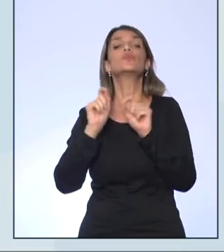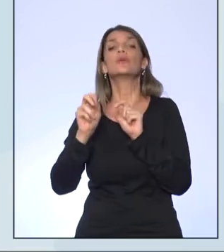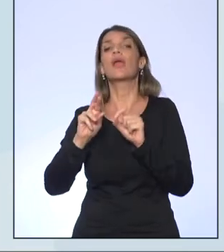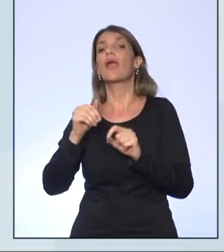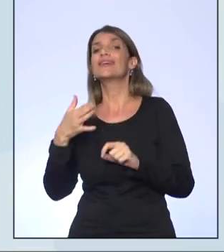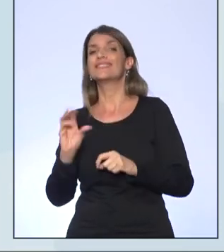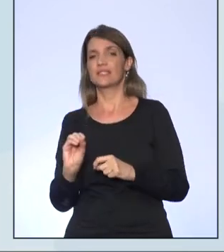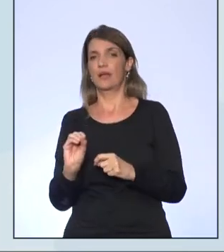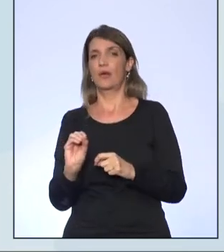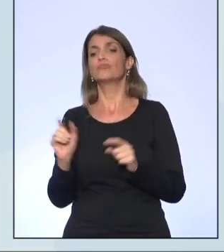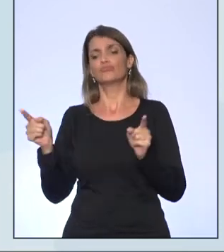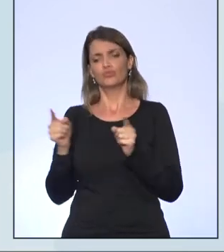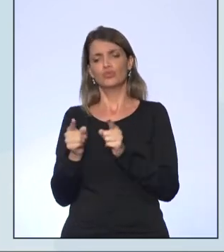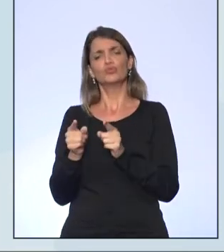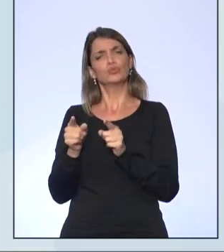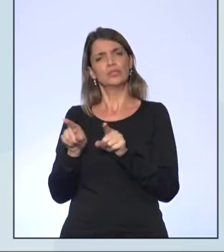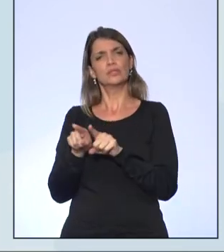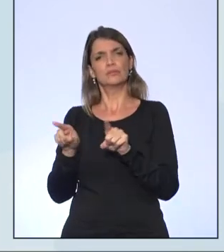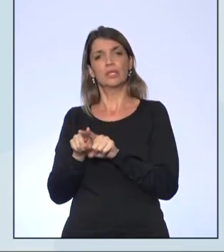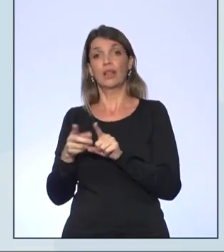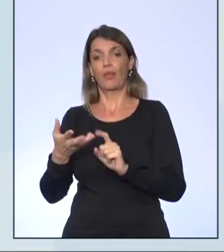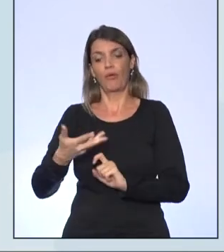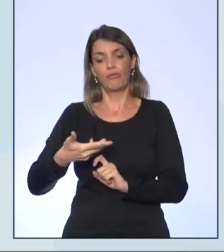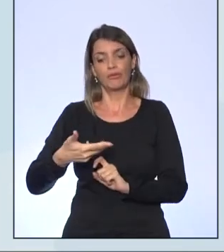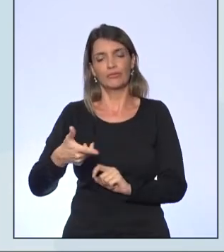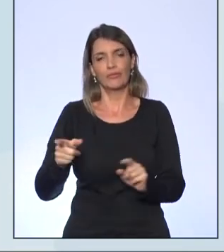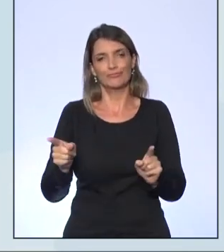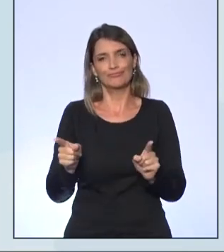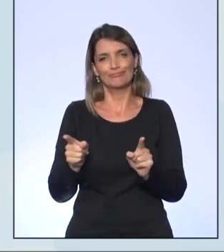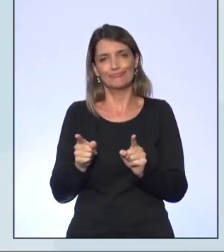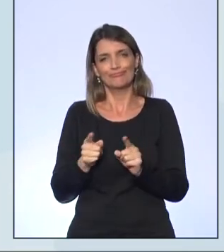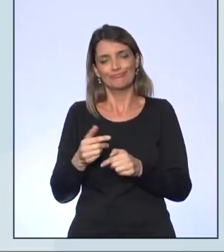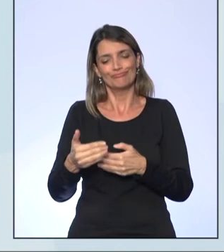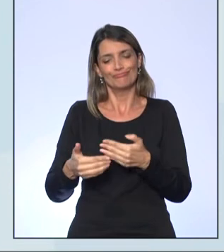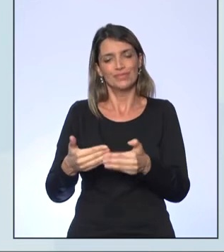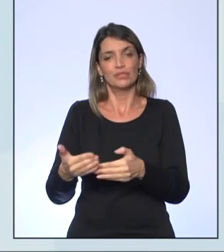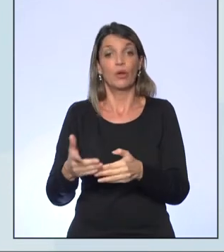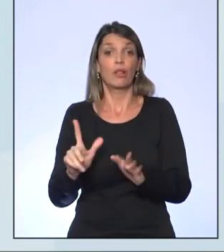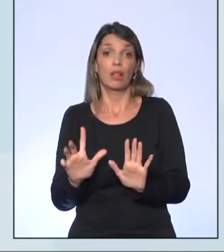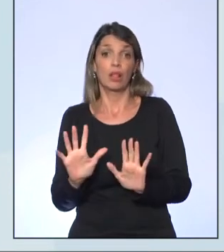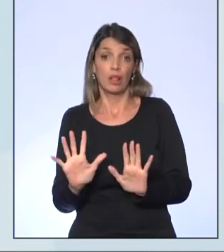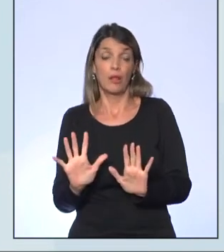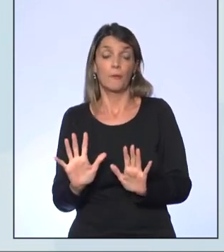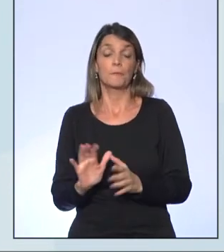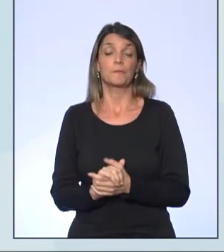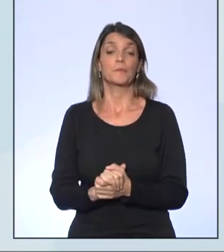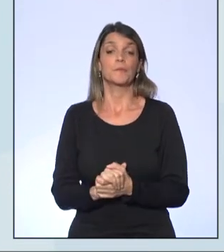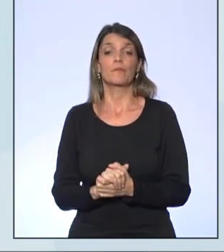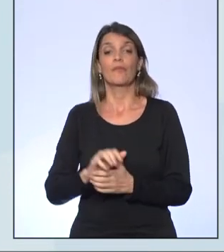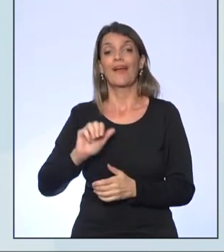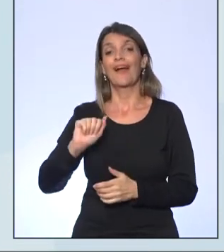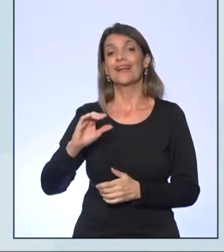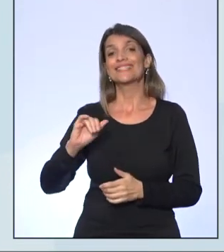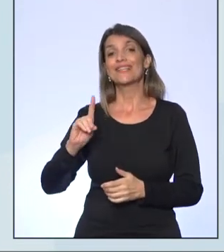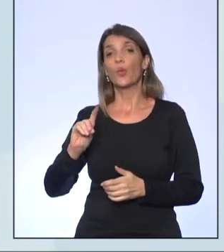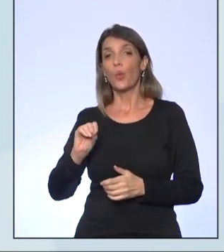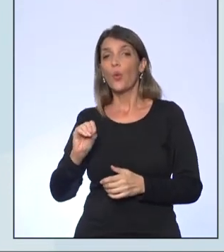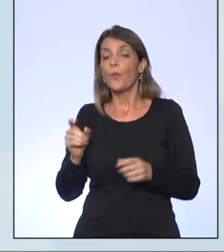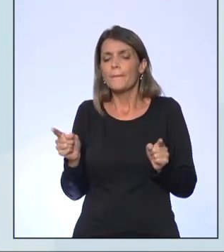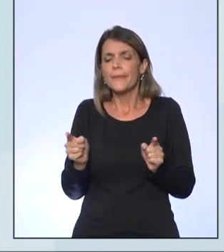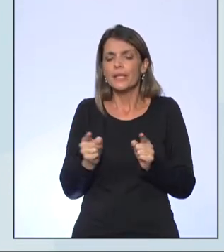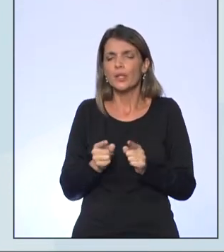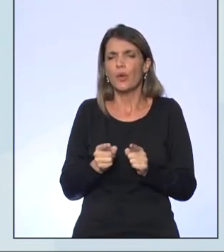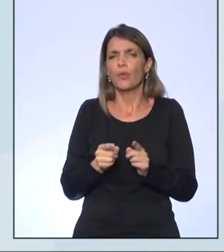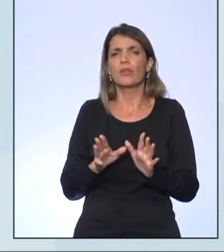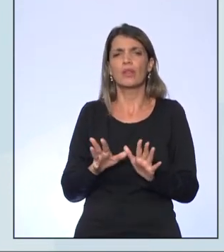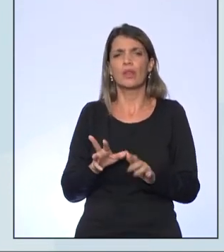também diminui. Então, a nossa velocidade é menor. Então, eu tenho uma formação menor do meu ácido. Então, o refrigerante